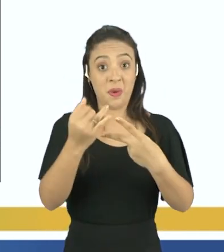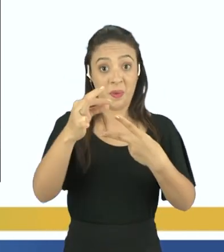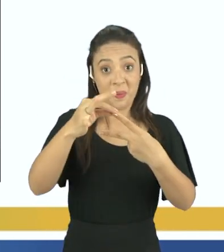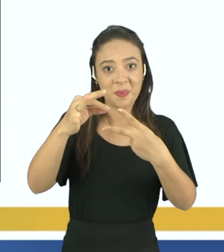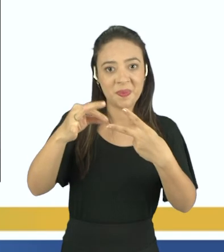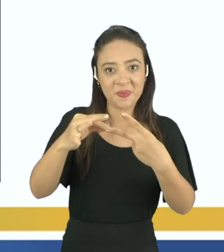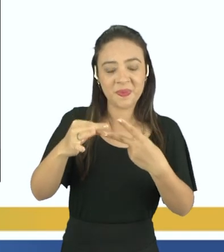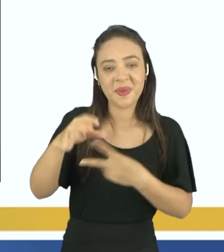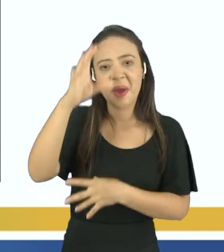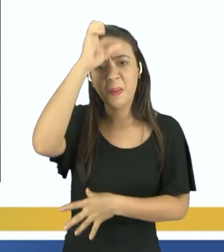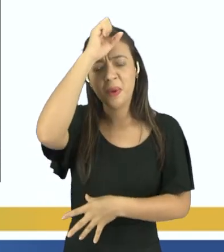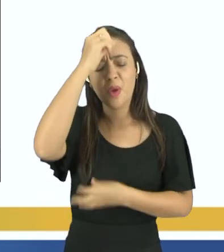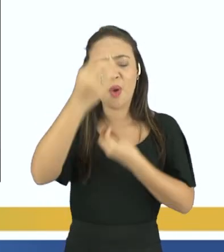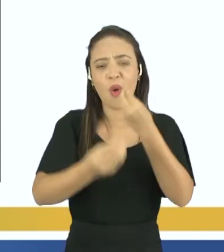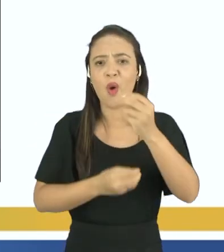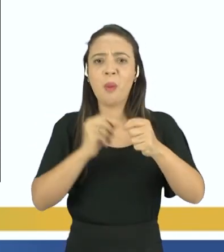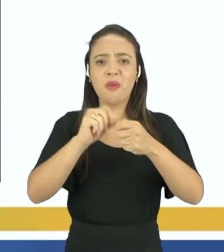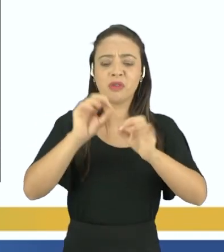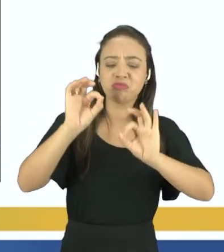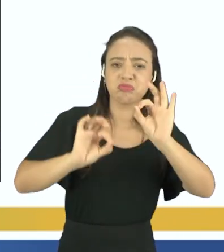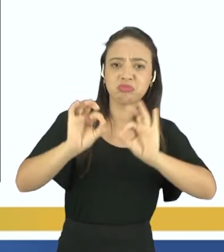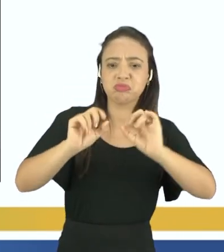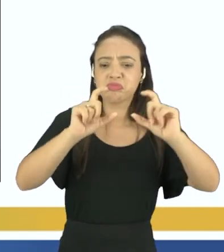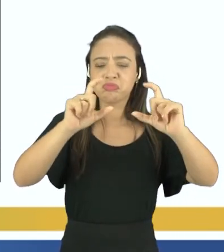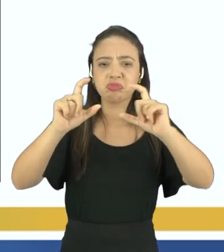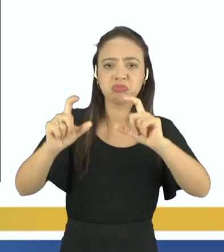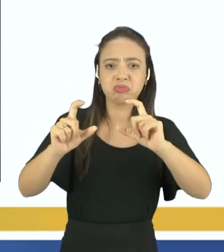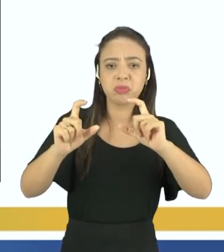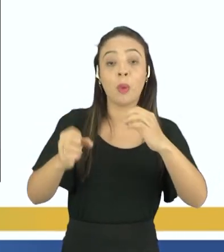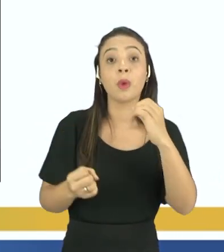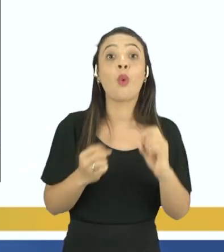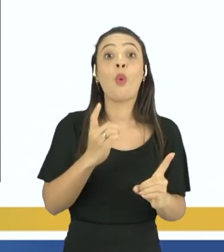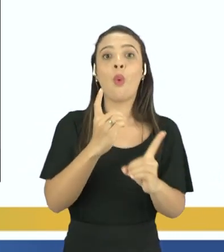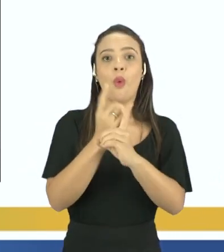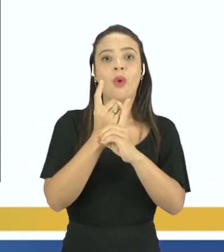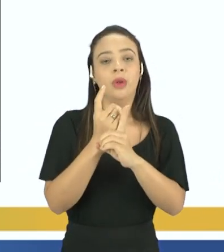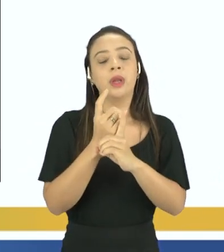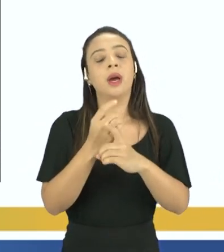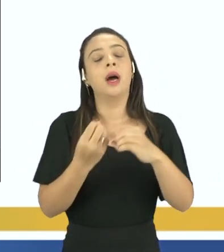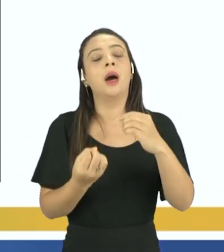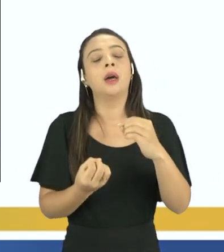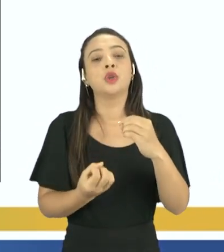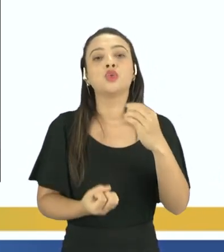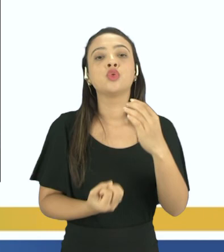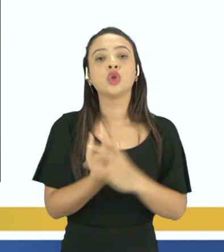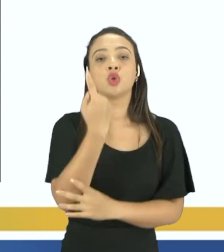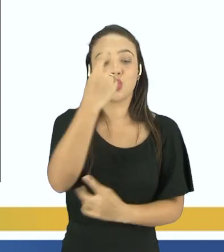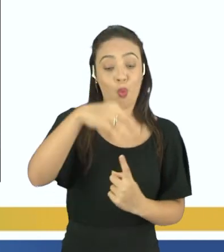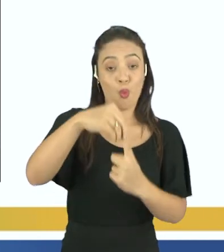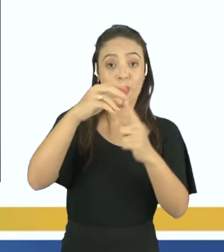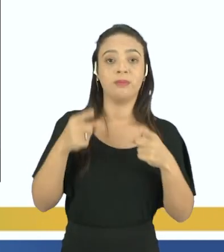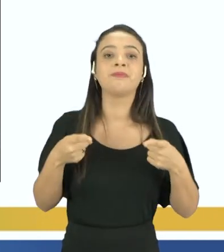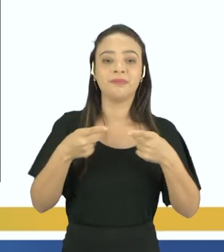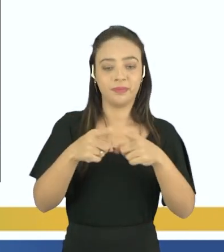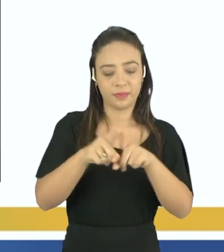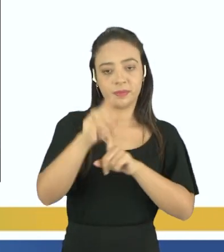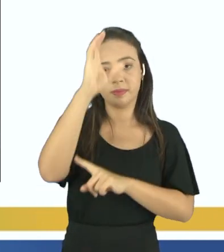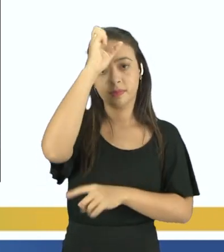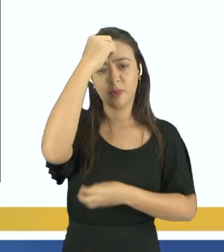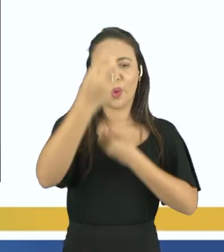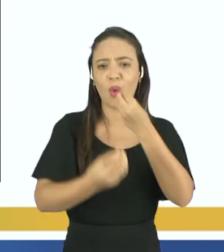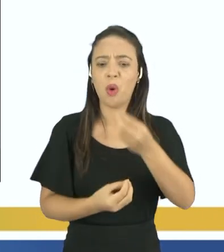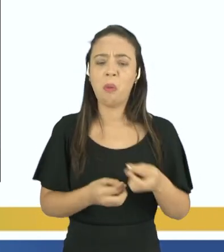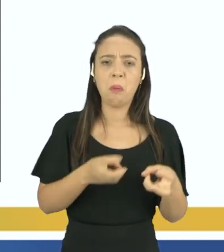Nós aprendemos como calcular essas diagonais né partindo de um mesmo vértice E aprendemos também aí como